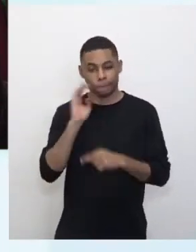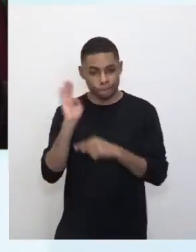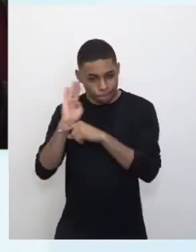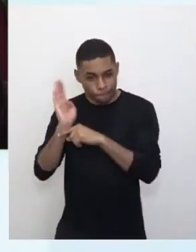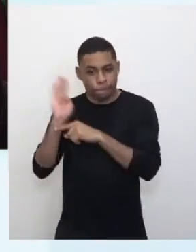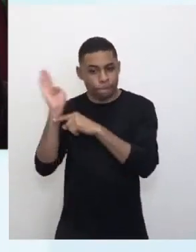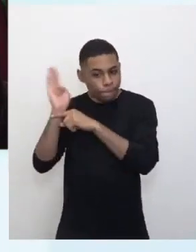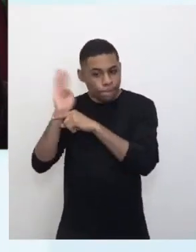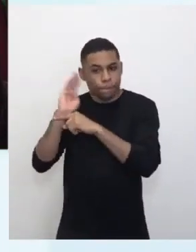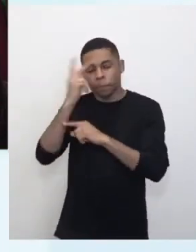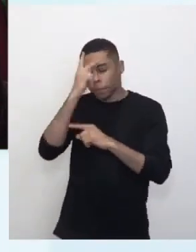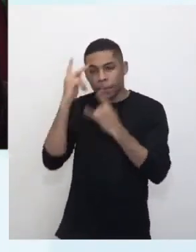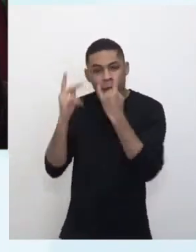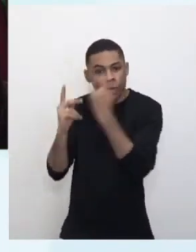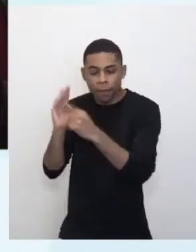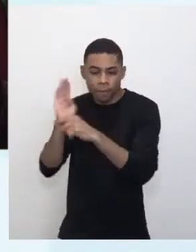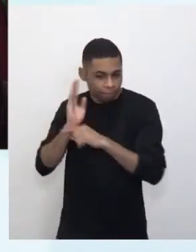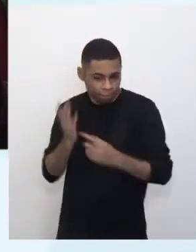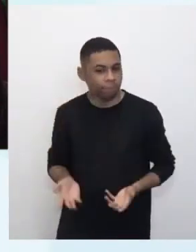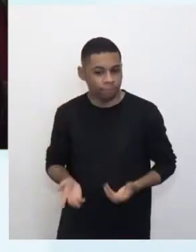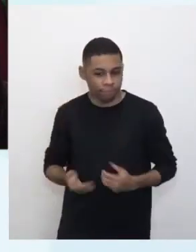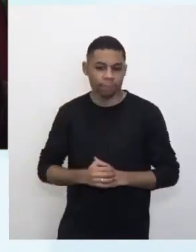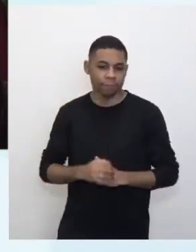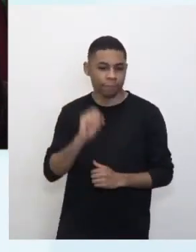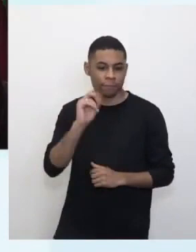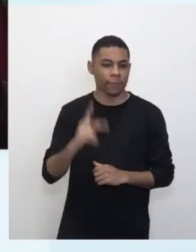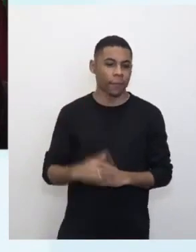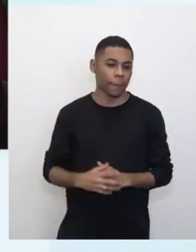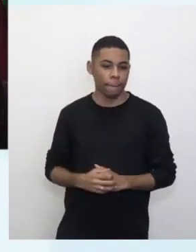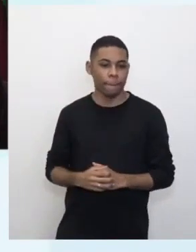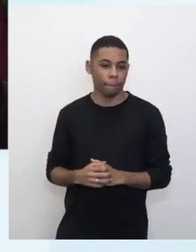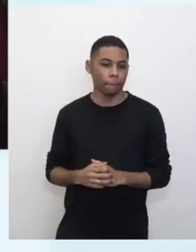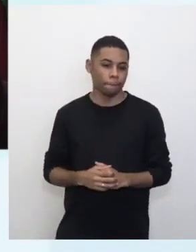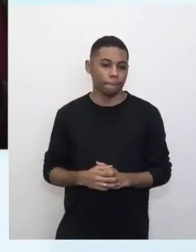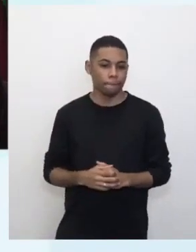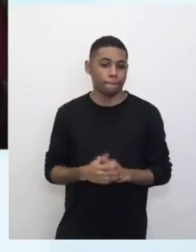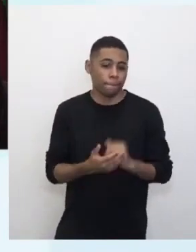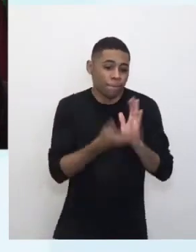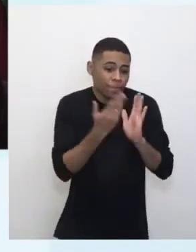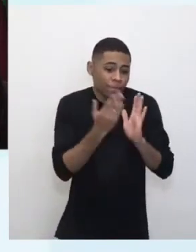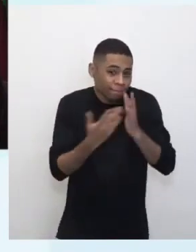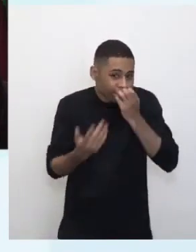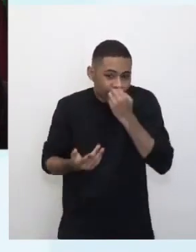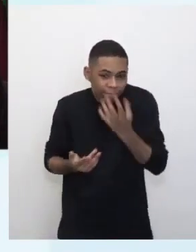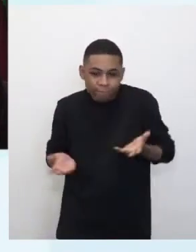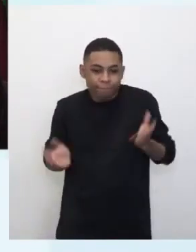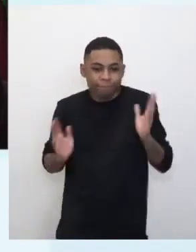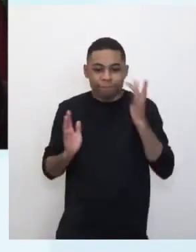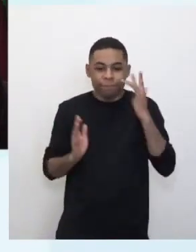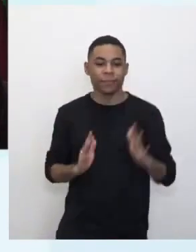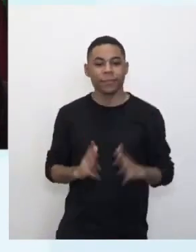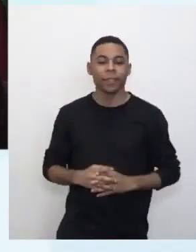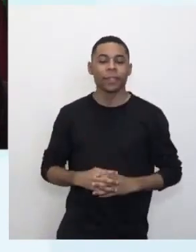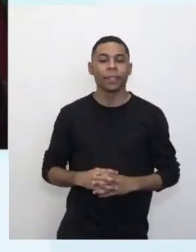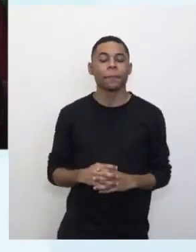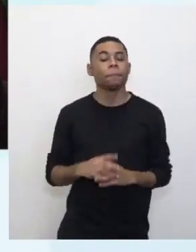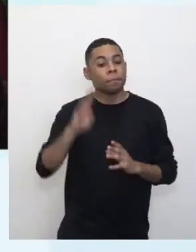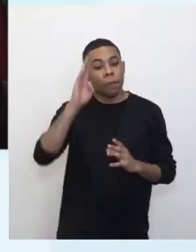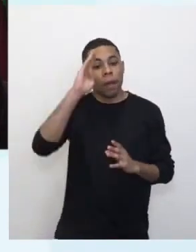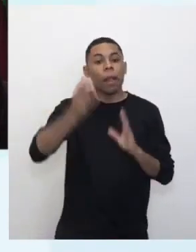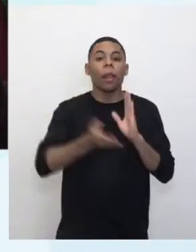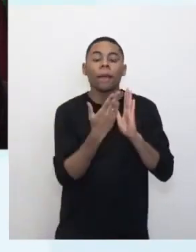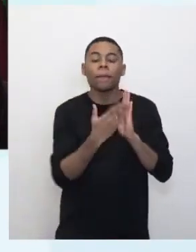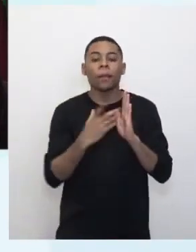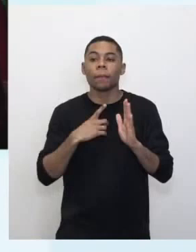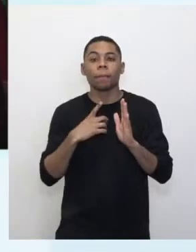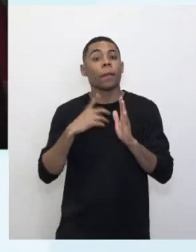Eita. É, movie. Ok. Don't like reading. A good book is also good, right? Okay. Principalmente aqueles livros, aqueles